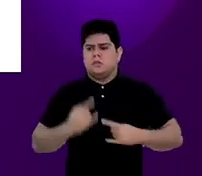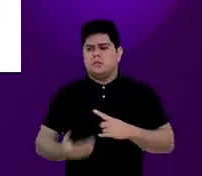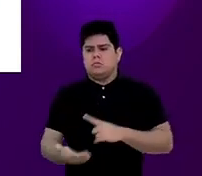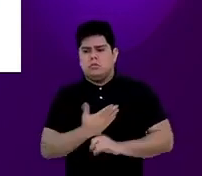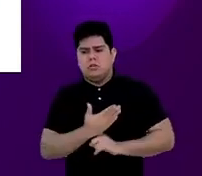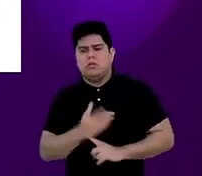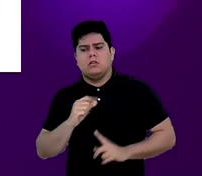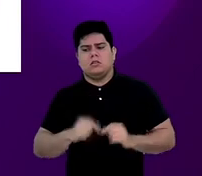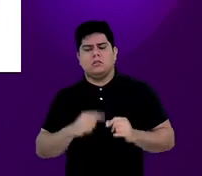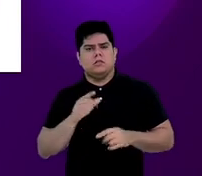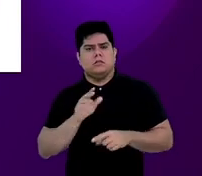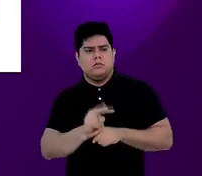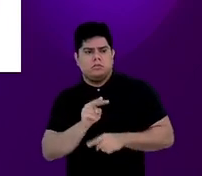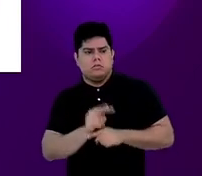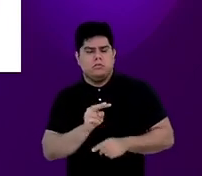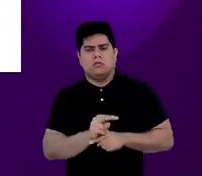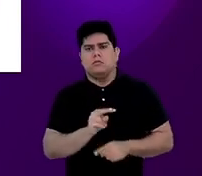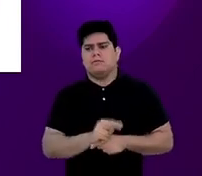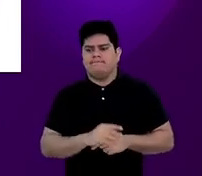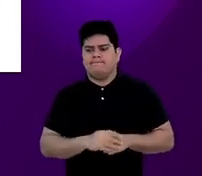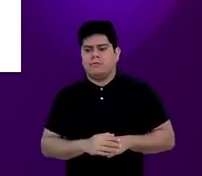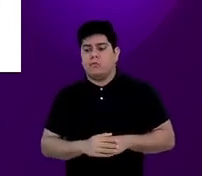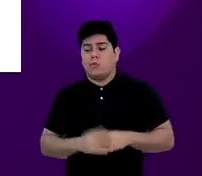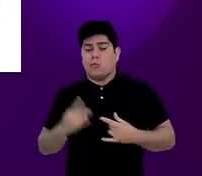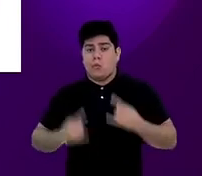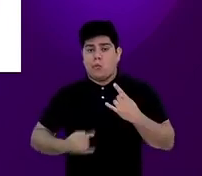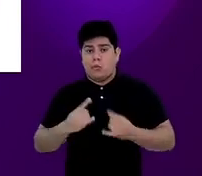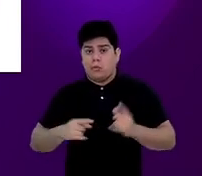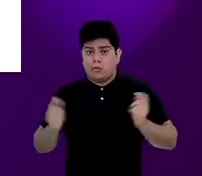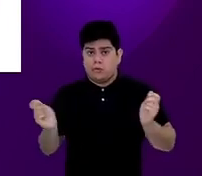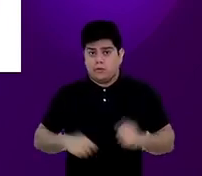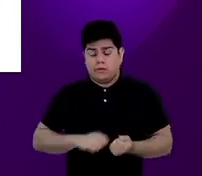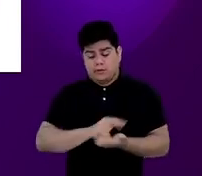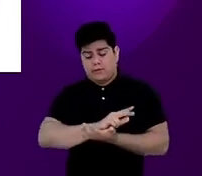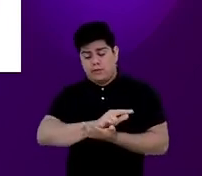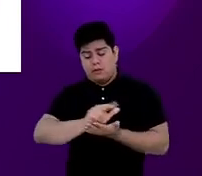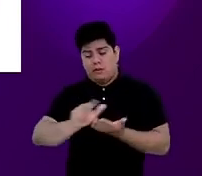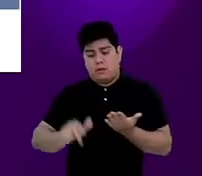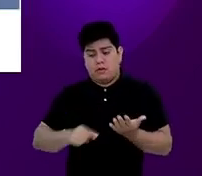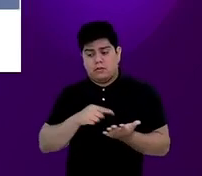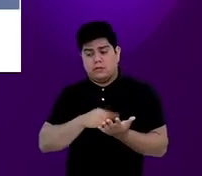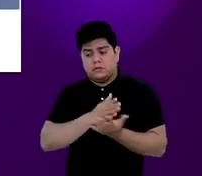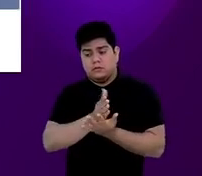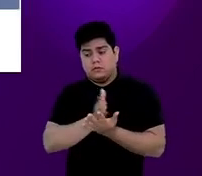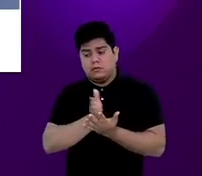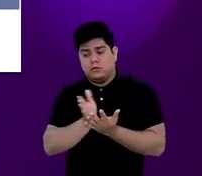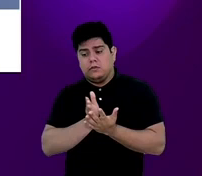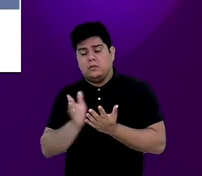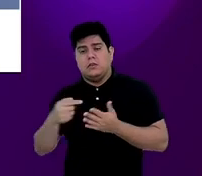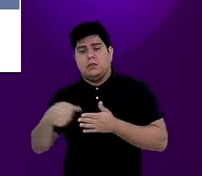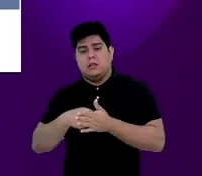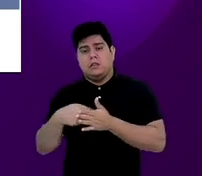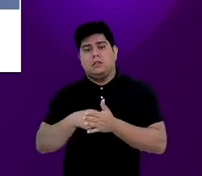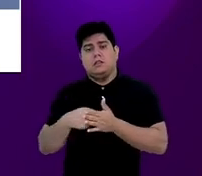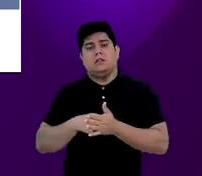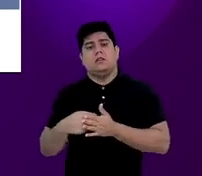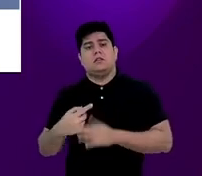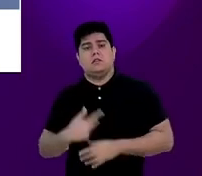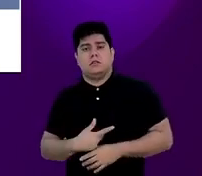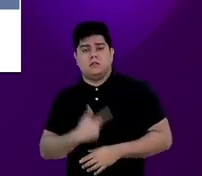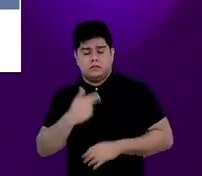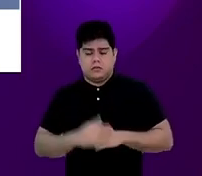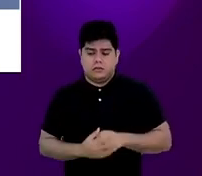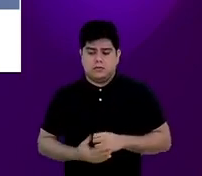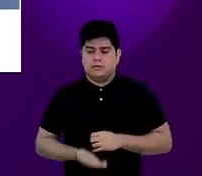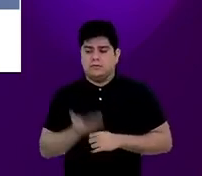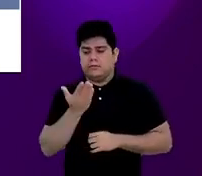os rins dos pacientes. O robô permite que a gente tenha essas múltiplas entradas, onde a gente faz exame ao longo da cirurgia. Esse é um caso de um